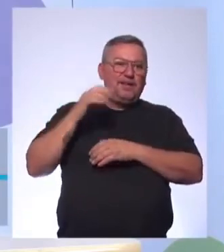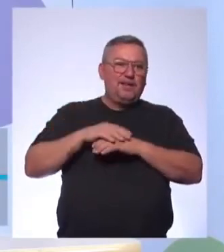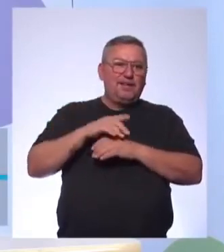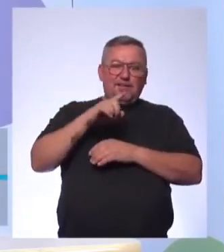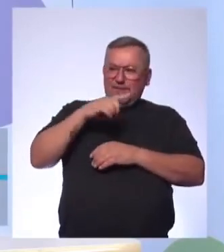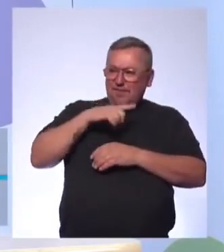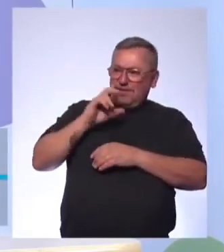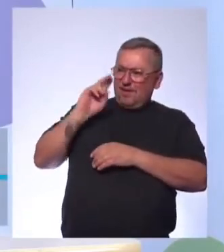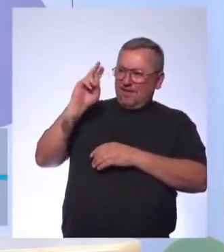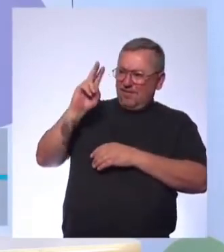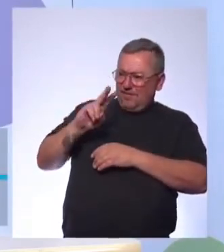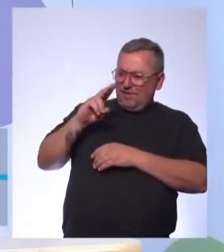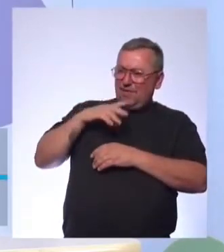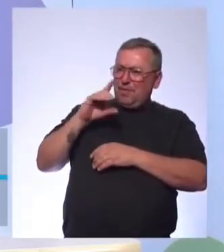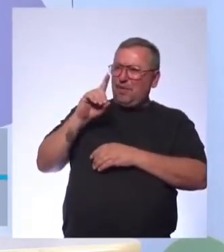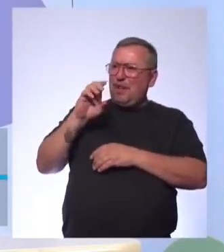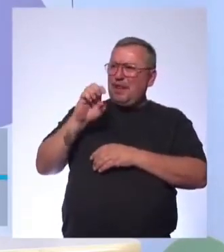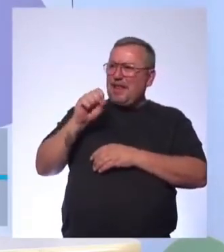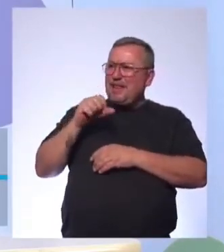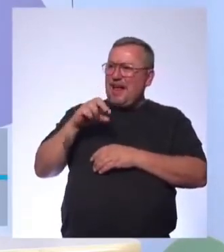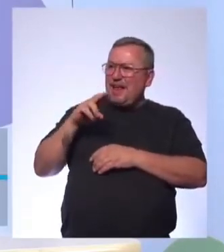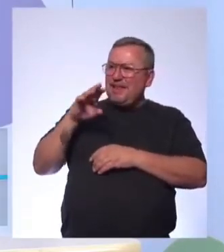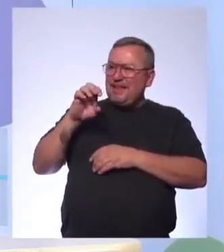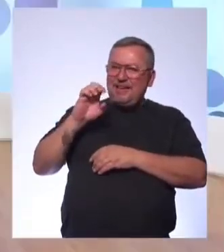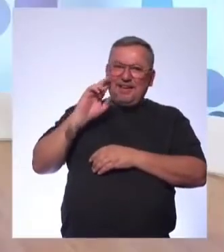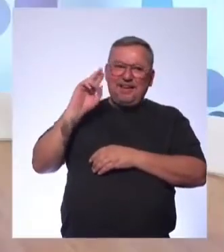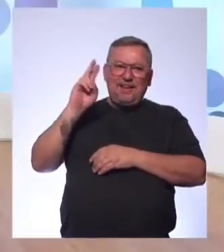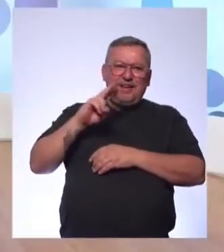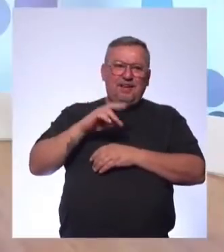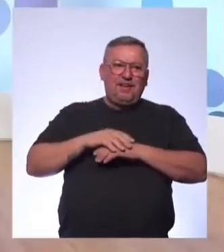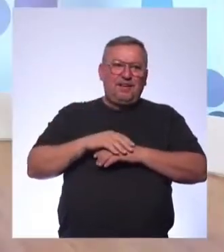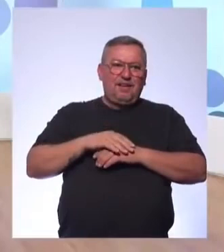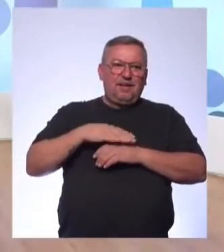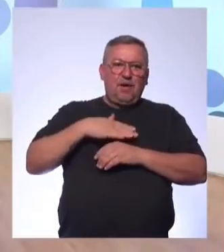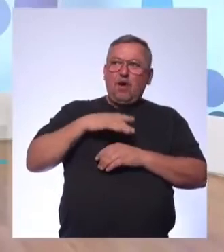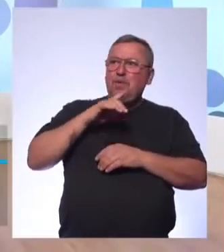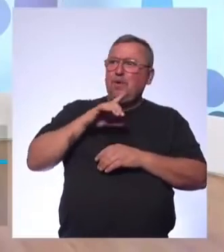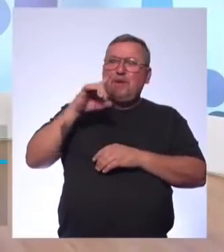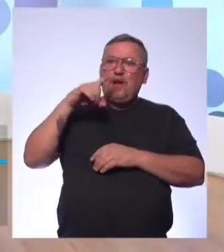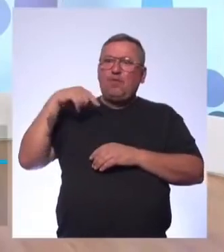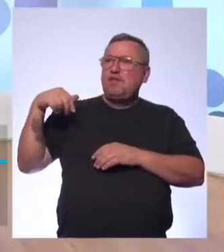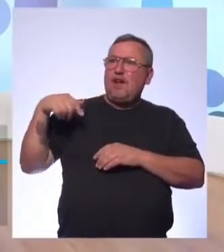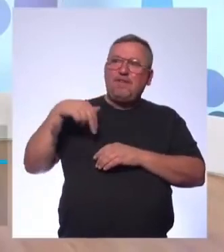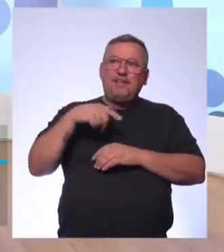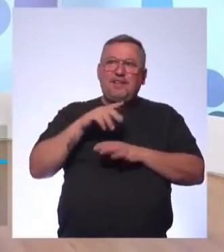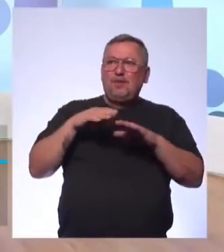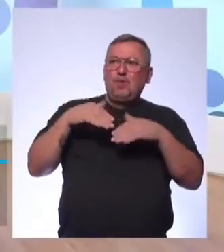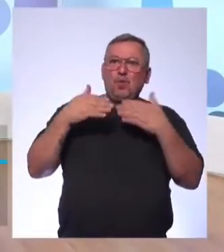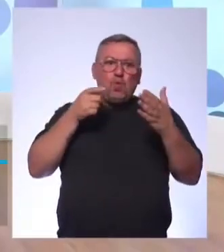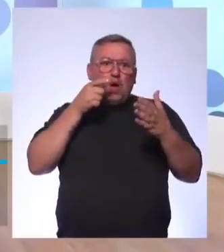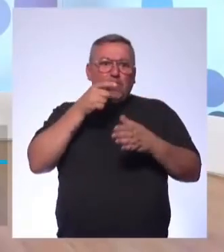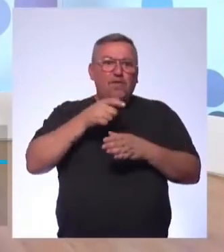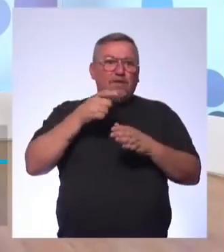de desastres, de... Tem que chamar aquele dublador. Oh, meu Deus, estava andando pela estrada e viu...